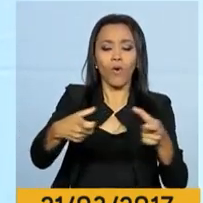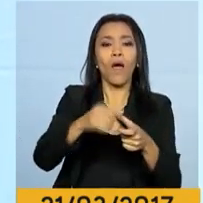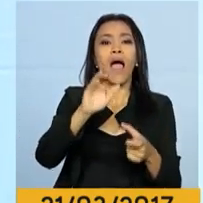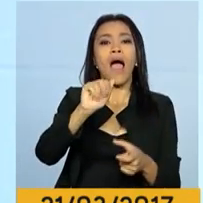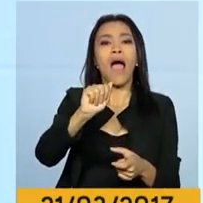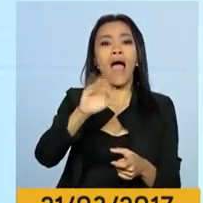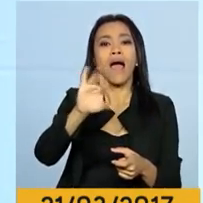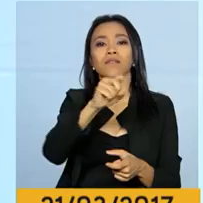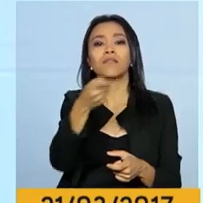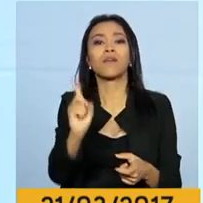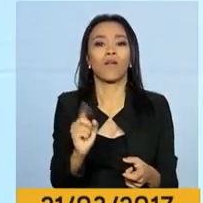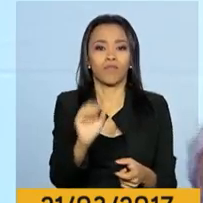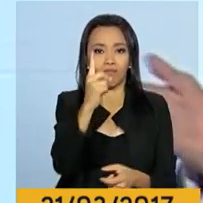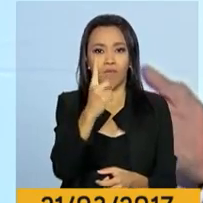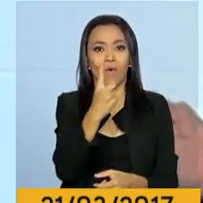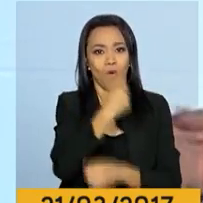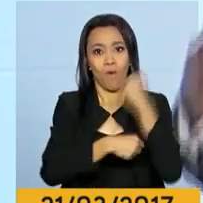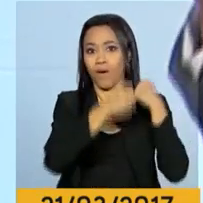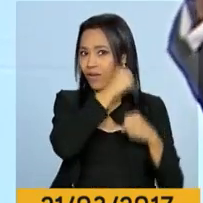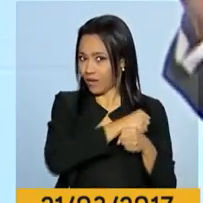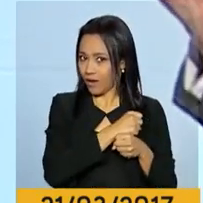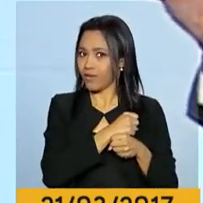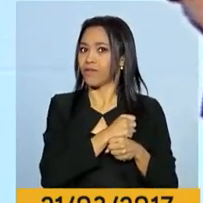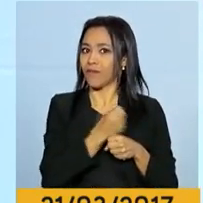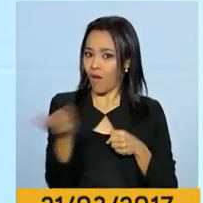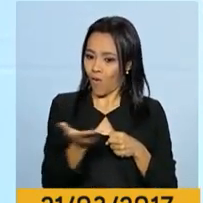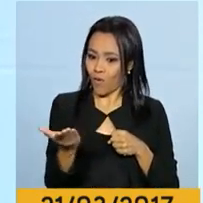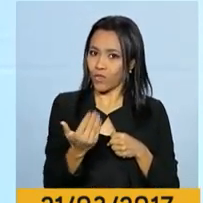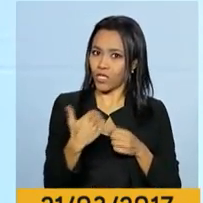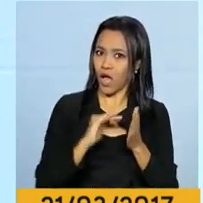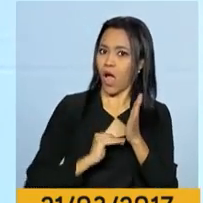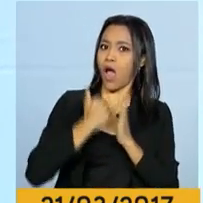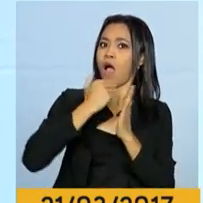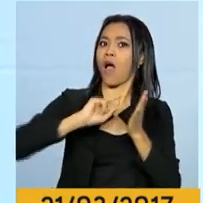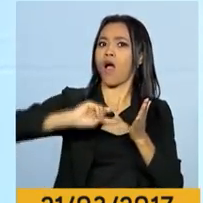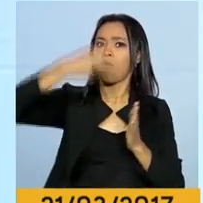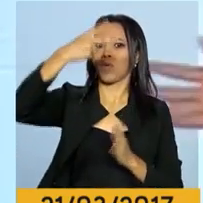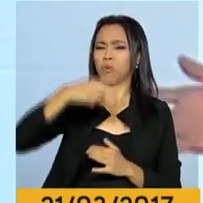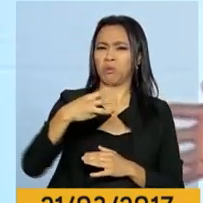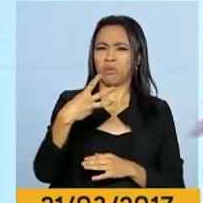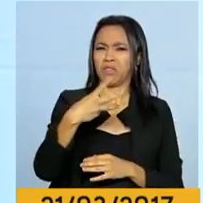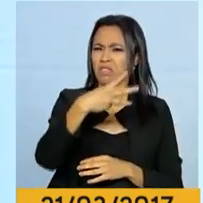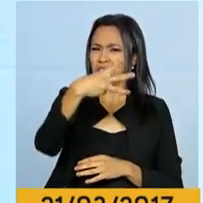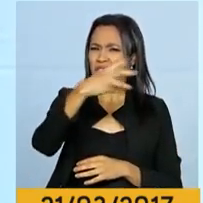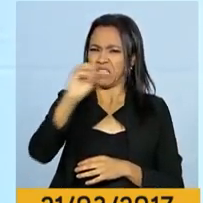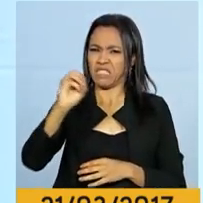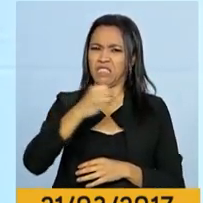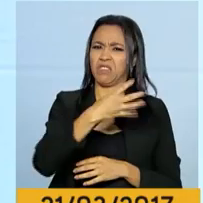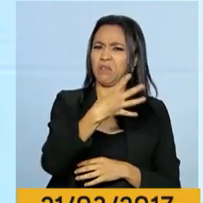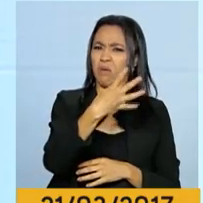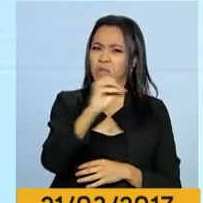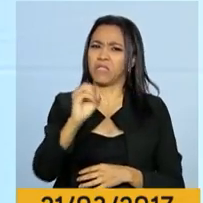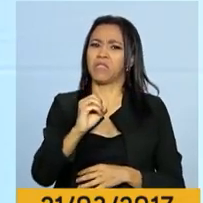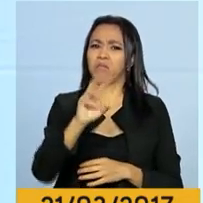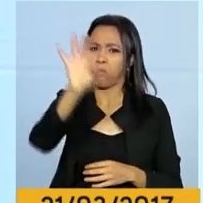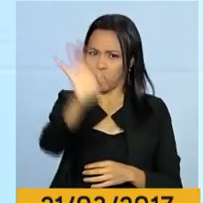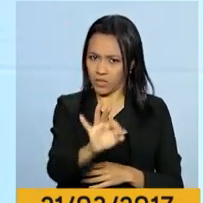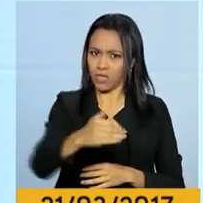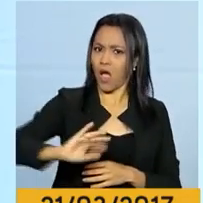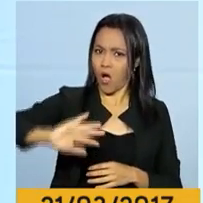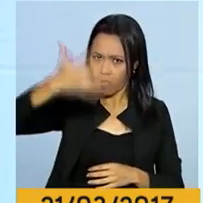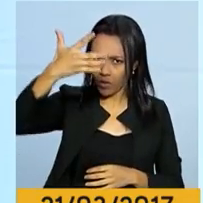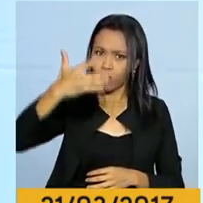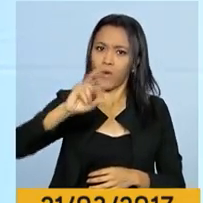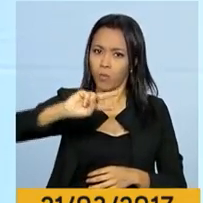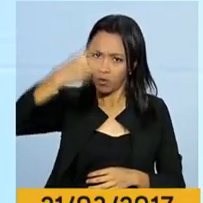ano e meio atrás. Não é? A Eletrobras aumentou em 245%. Banco do Brasil em mais de 100%. Então, o